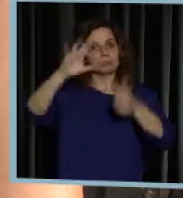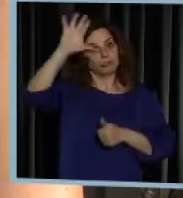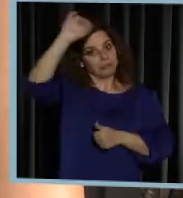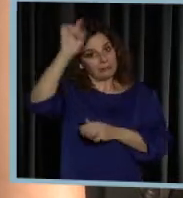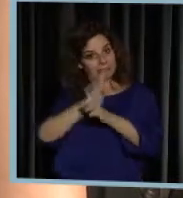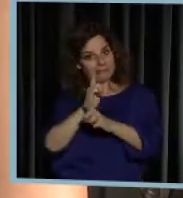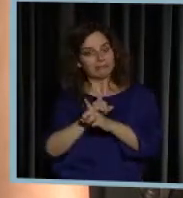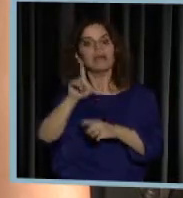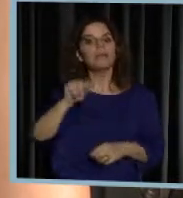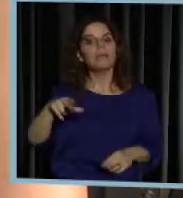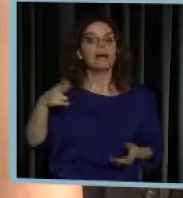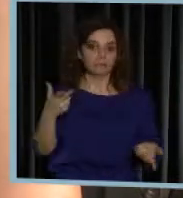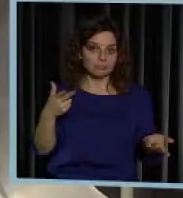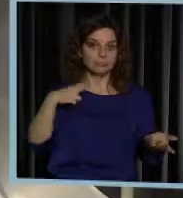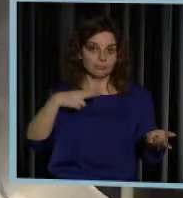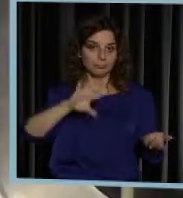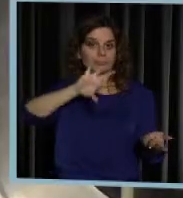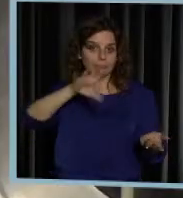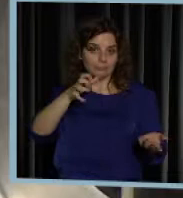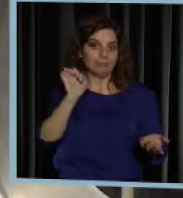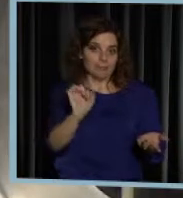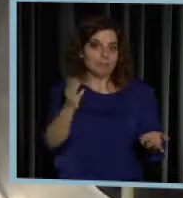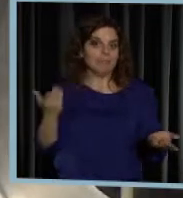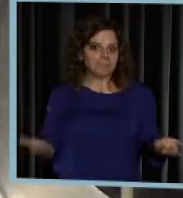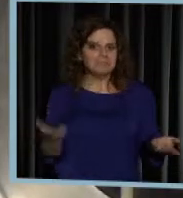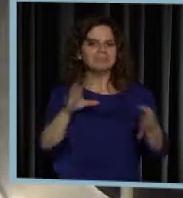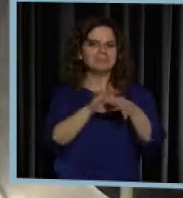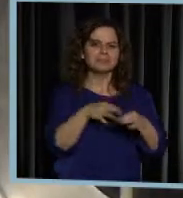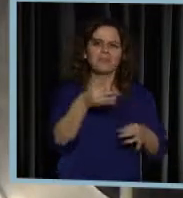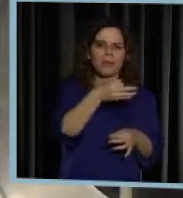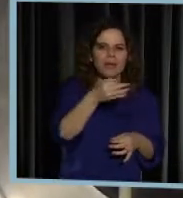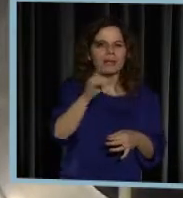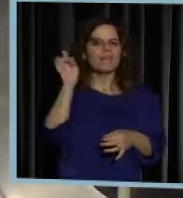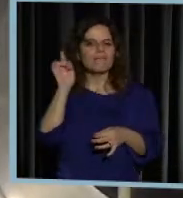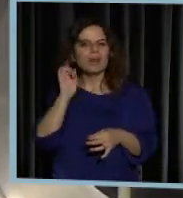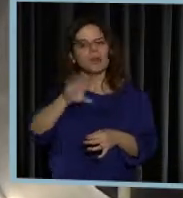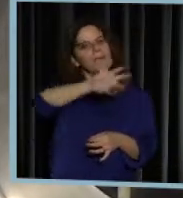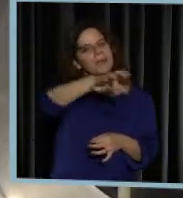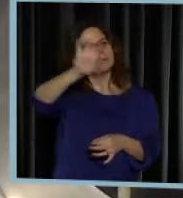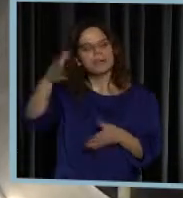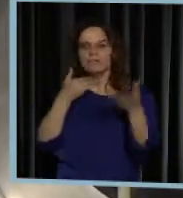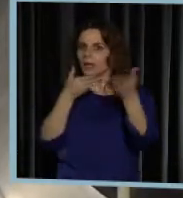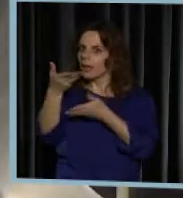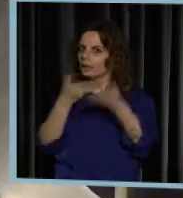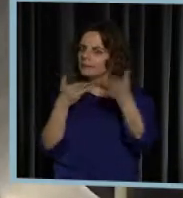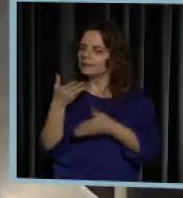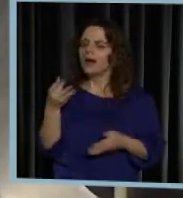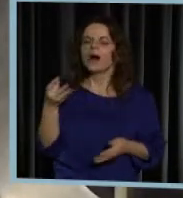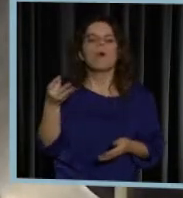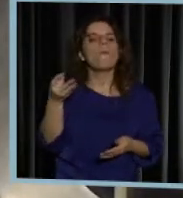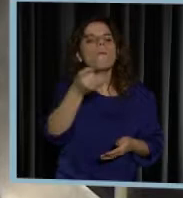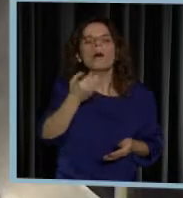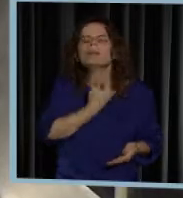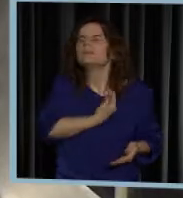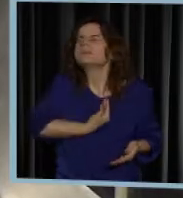cidades-estados ainda. E no caso do nosso próprio país, tendo em conta essa relação da moeda, do valor com os países, qual é a moeda mais